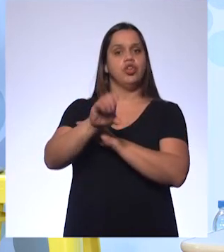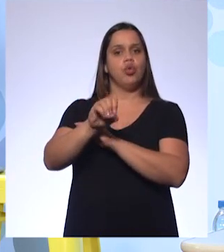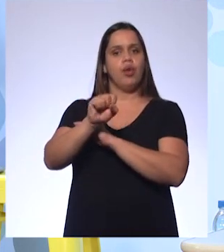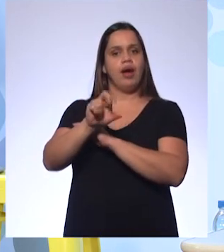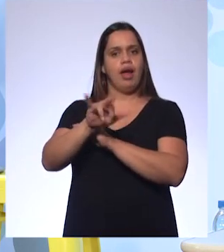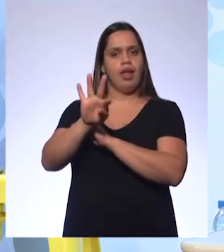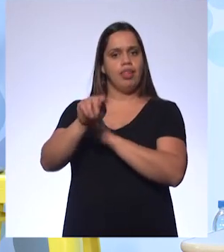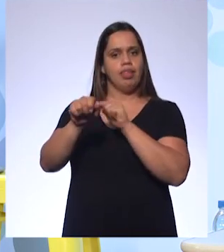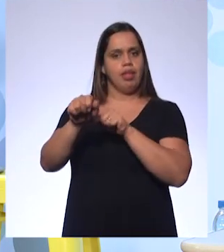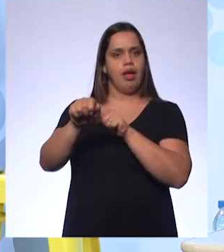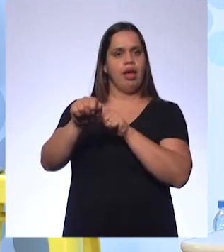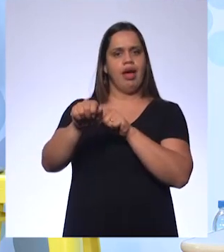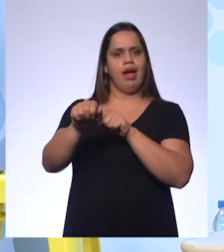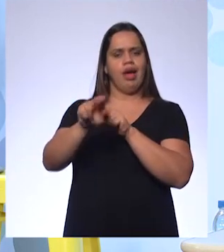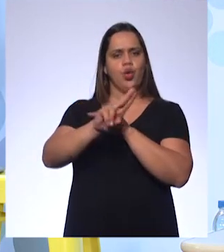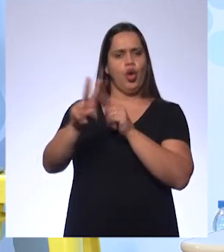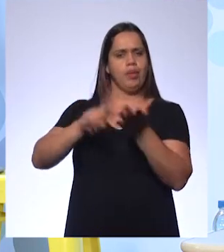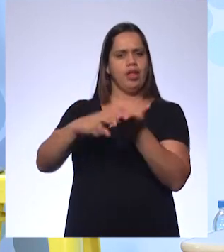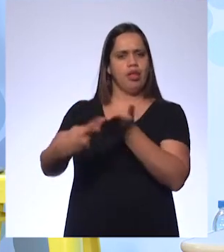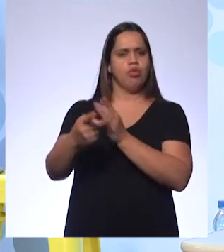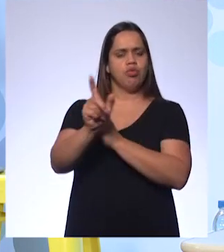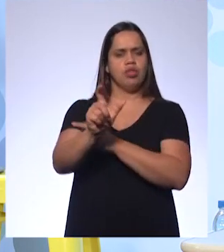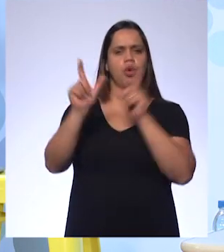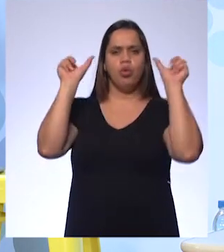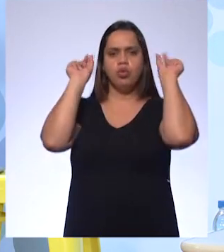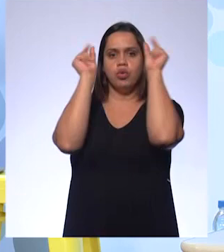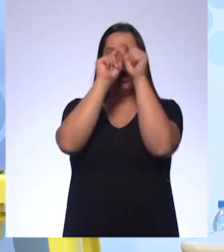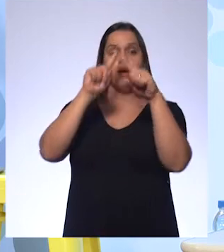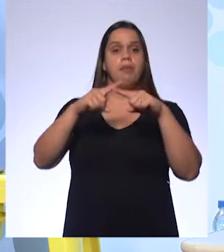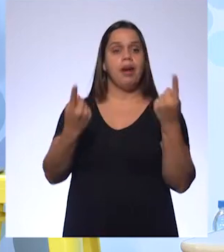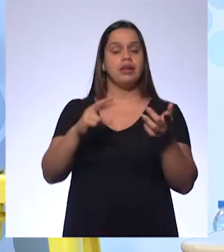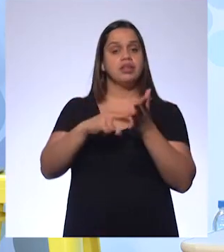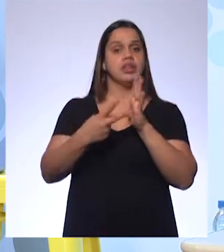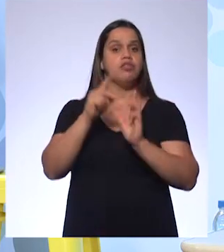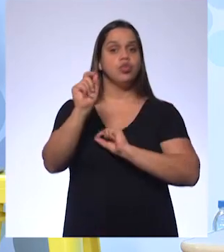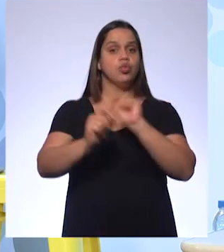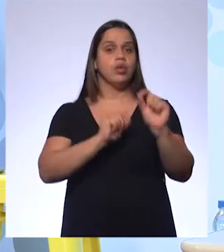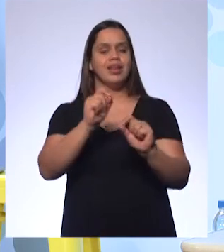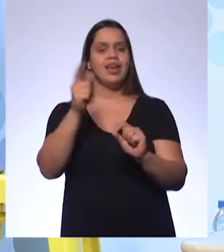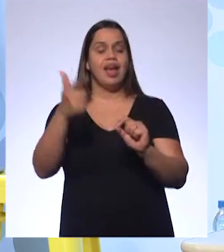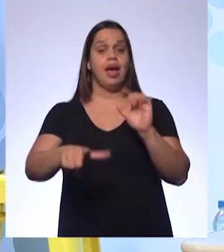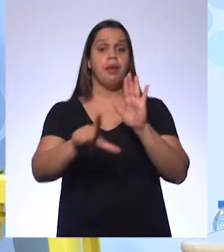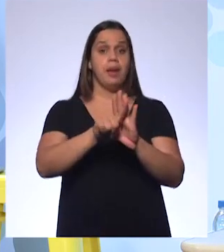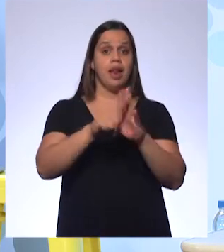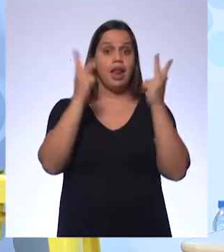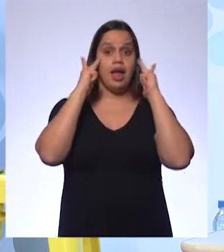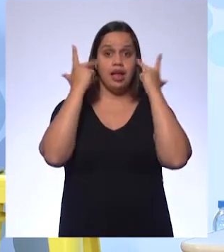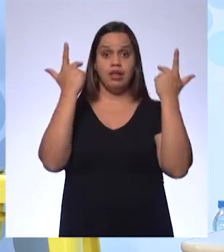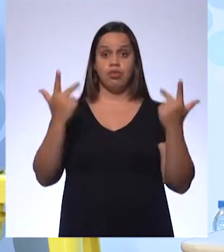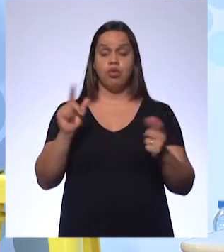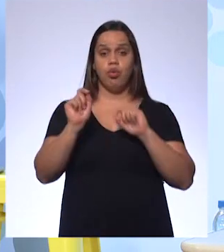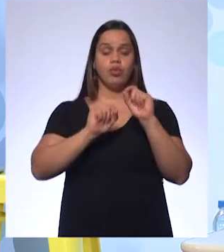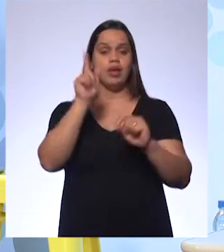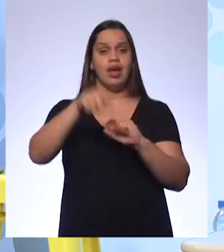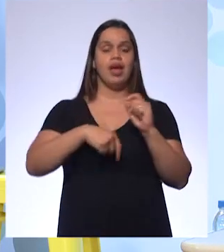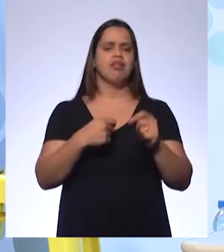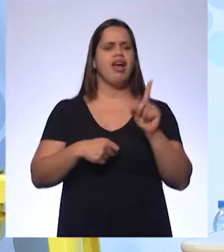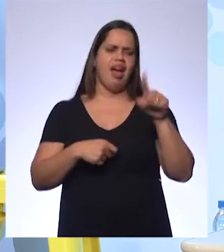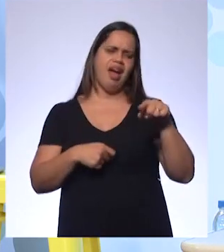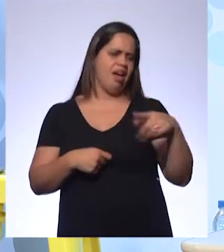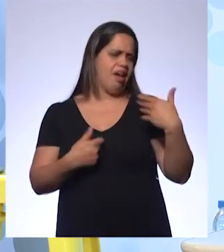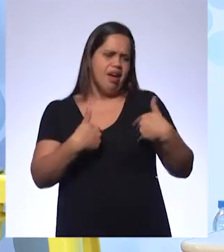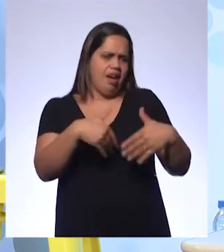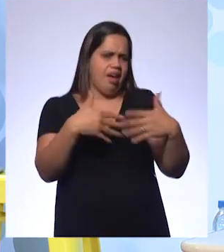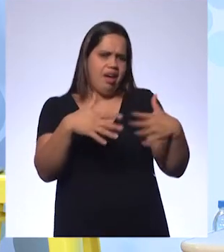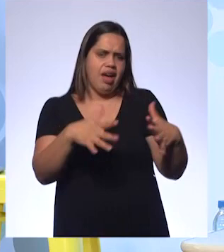fisiocrata, né, eu não vou saber a tradução correta do grego aí, mas ele tem a ver com a questão de leis naturais. É o famoso é assim mesmo,